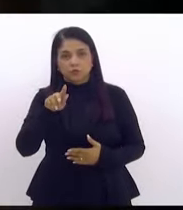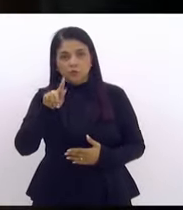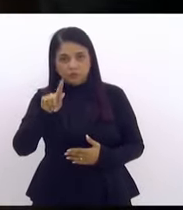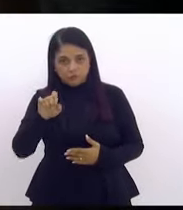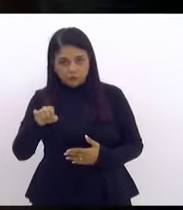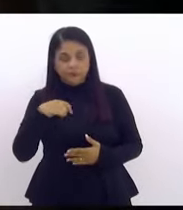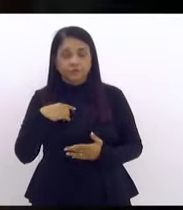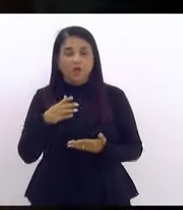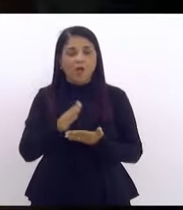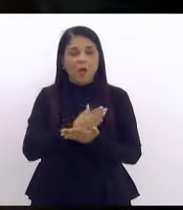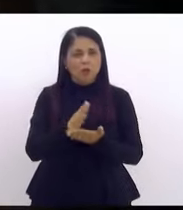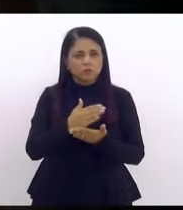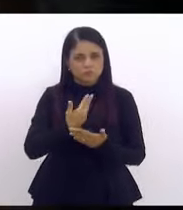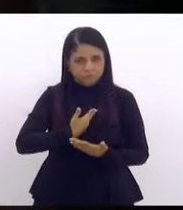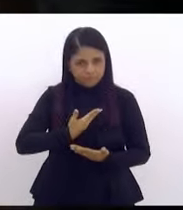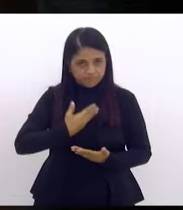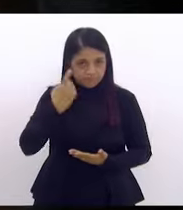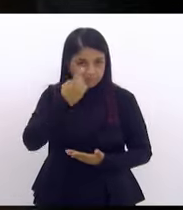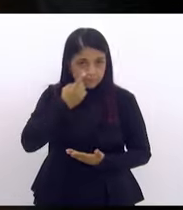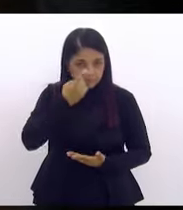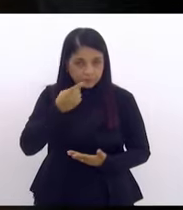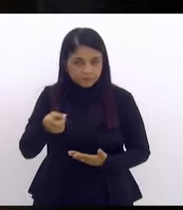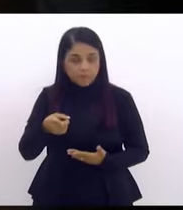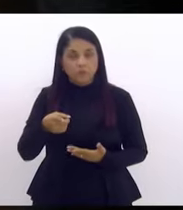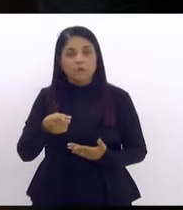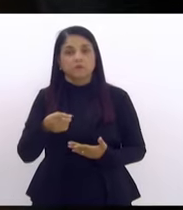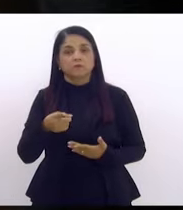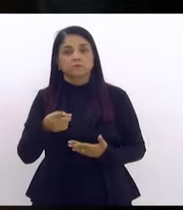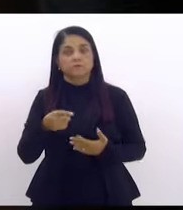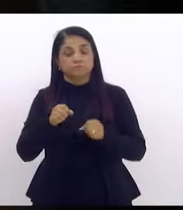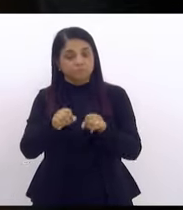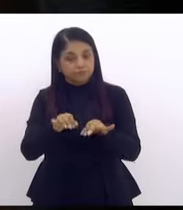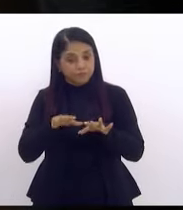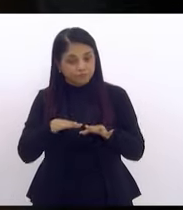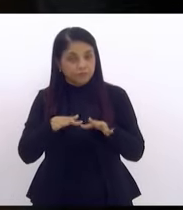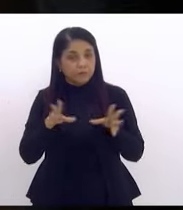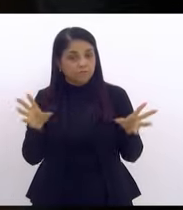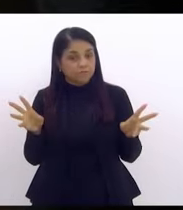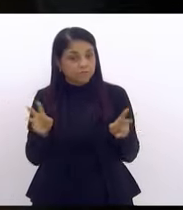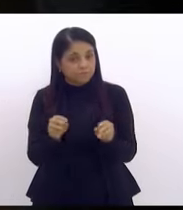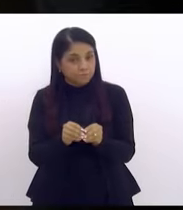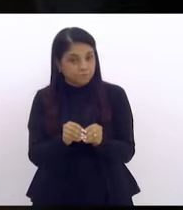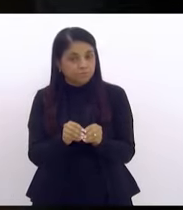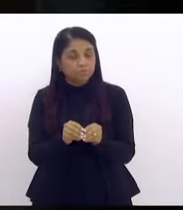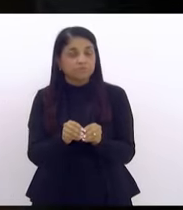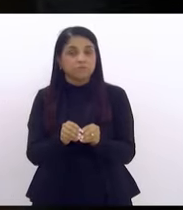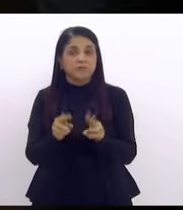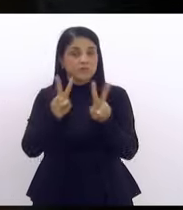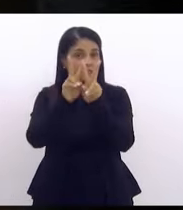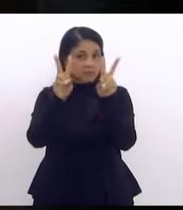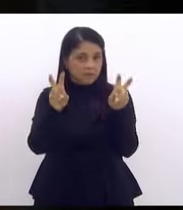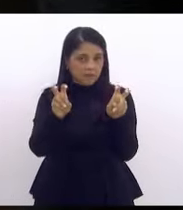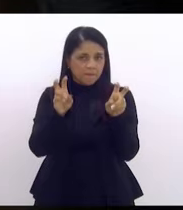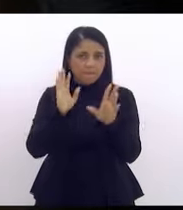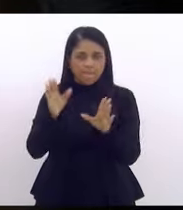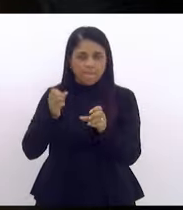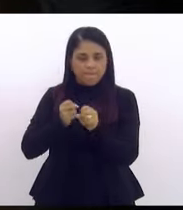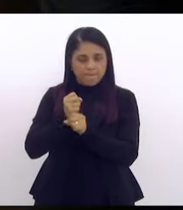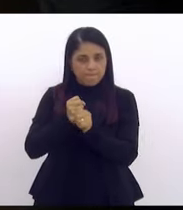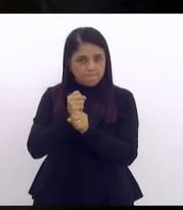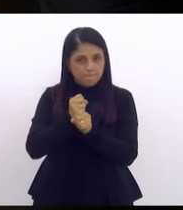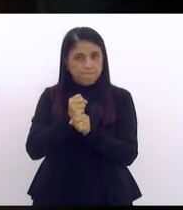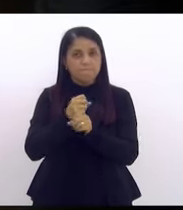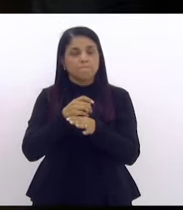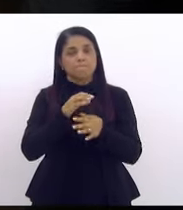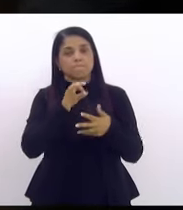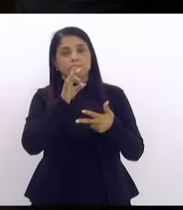alguns colegas aqui do parlamento querem deixar como consolidada essa situação, que vem de algum tempo, mas é uma situação jurídica,